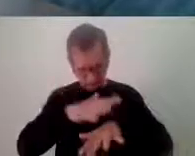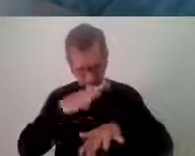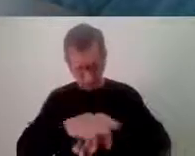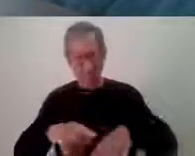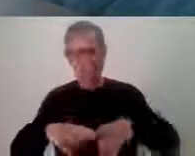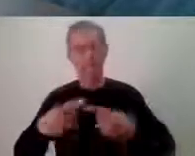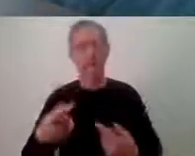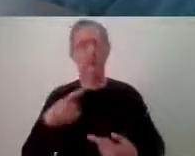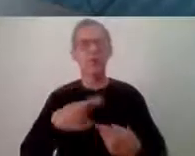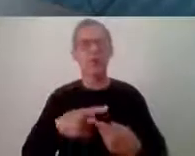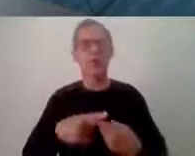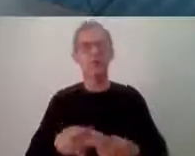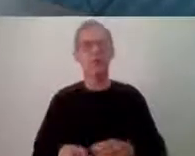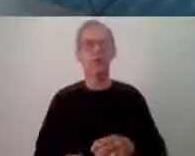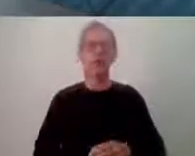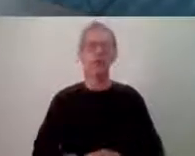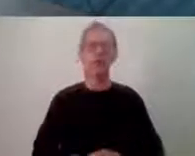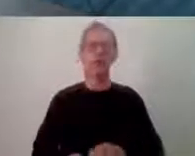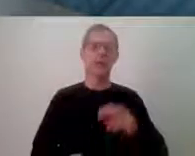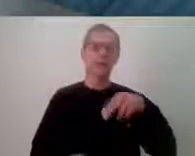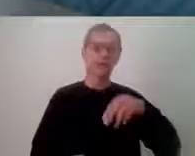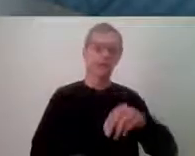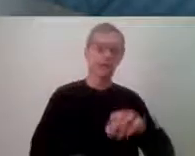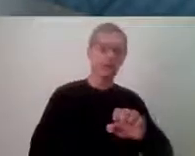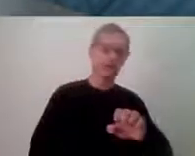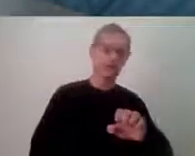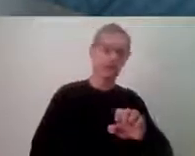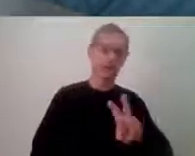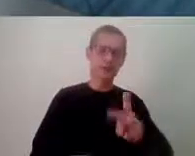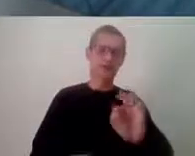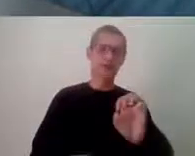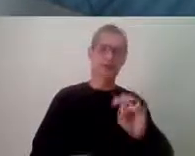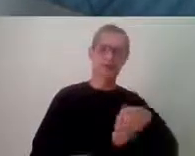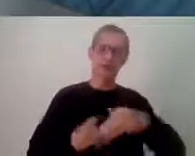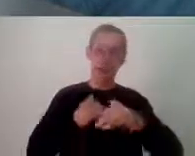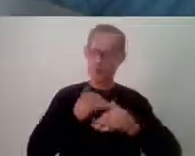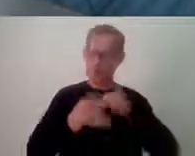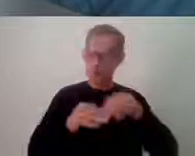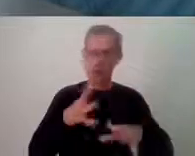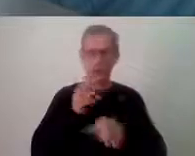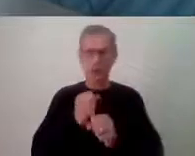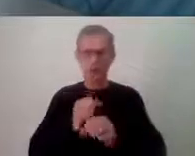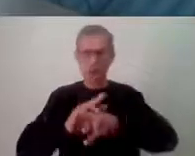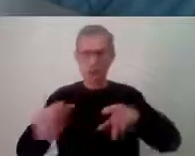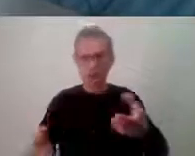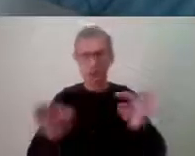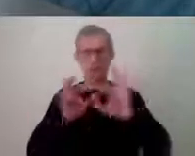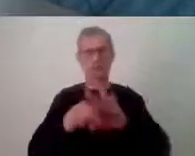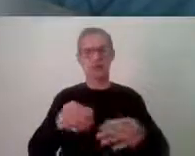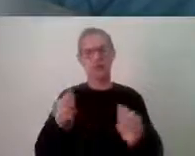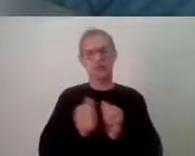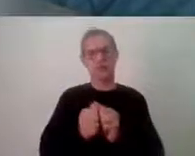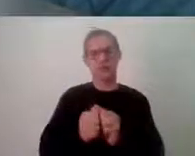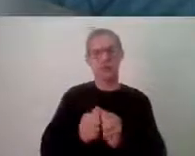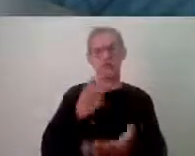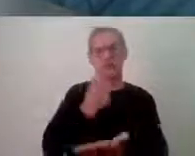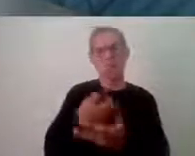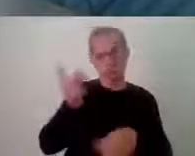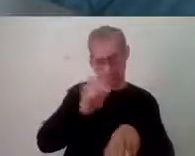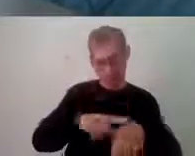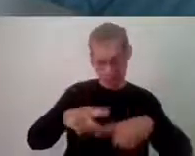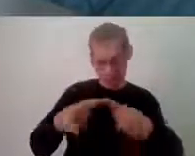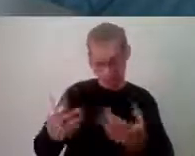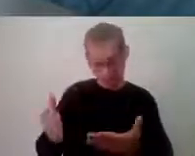Newton. Porque Leibniz e Newton, eles desenvolveram grande parte do cálculo diferencial integral juntos, na mesma época,